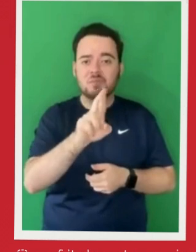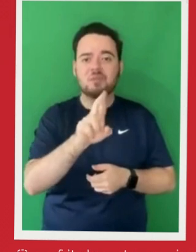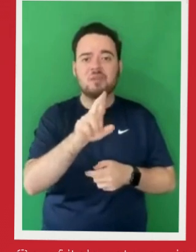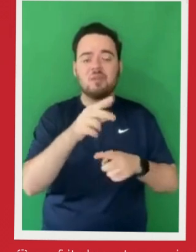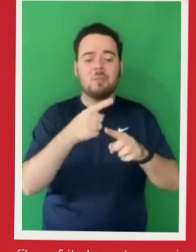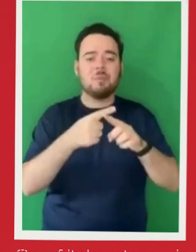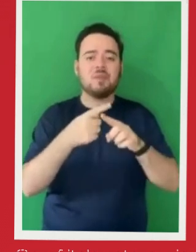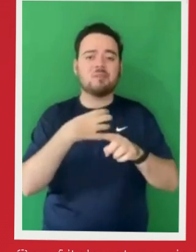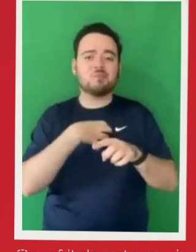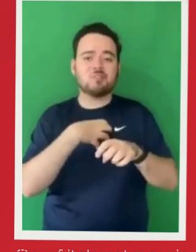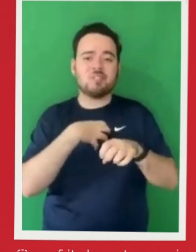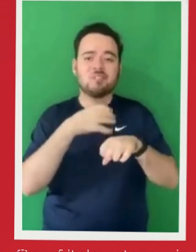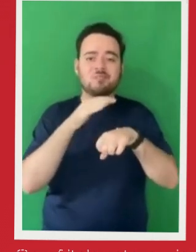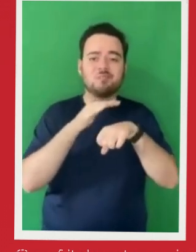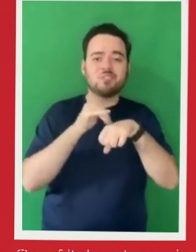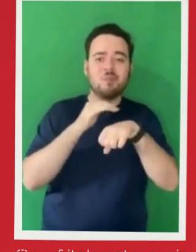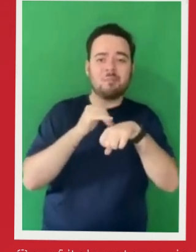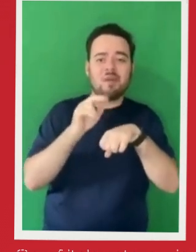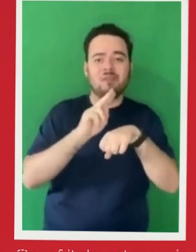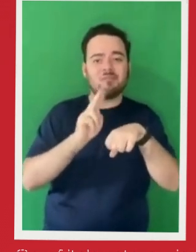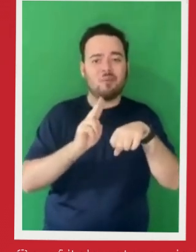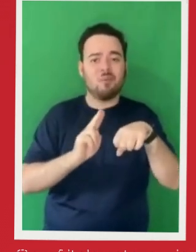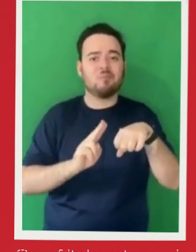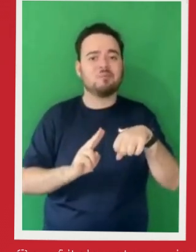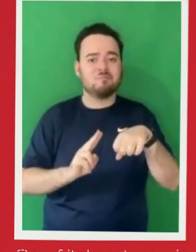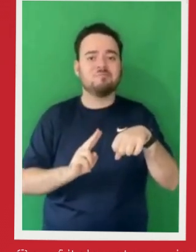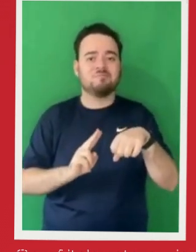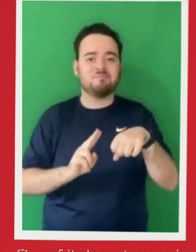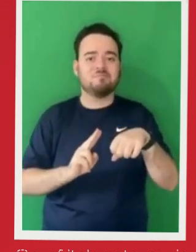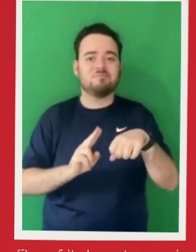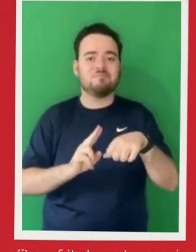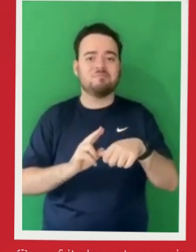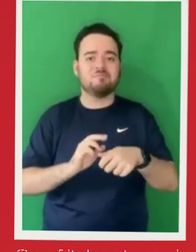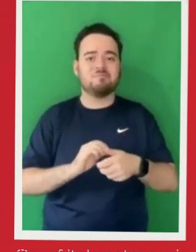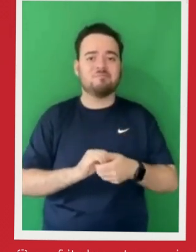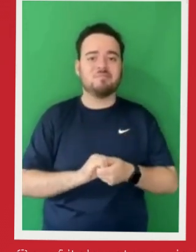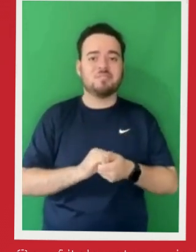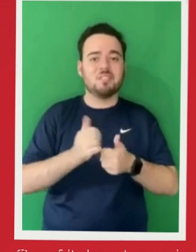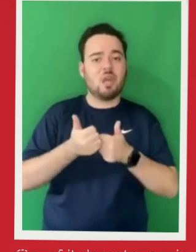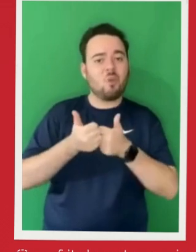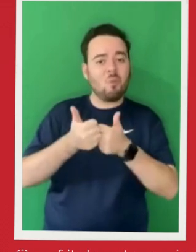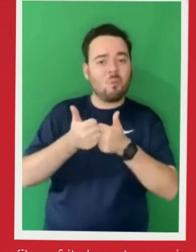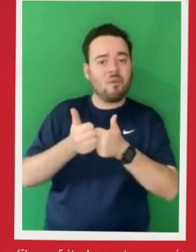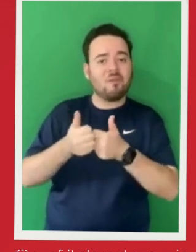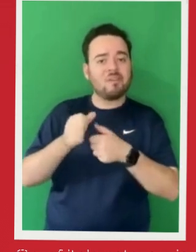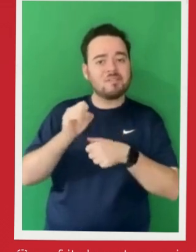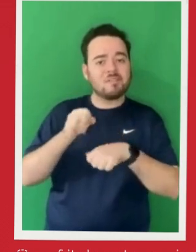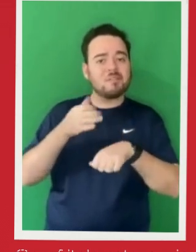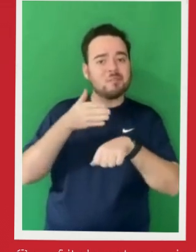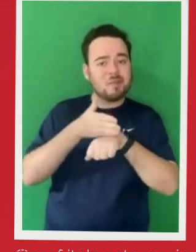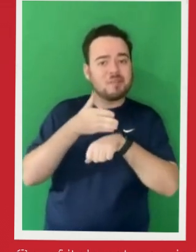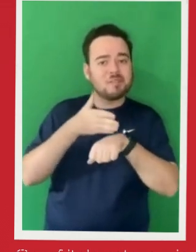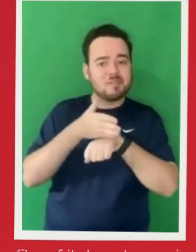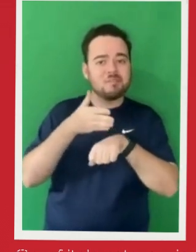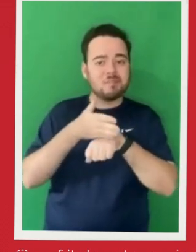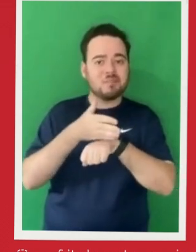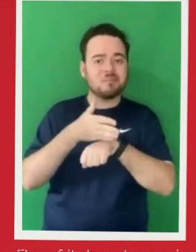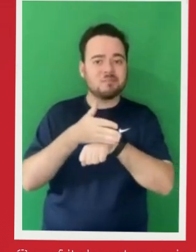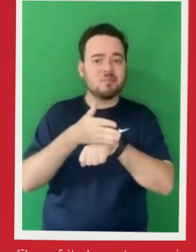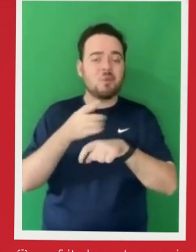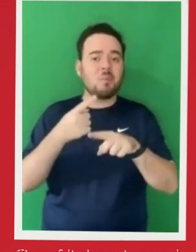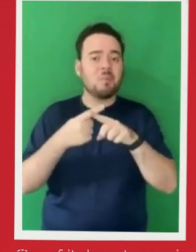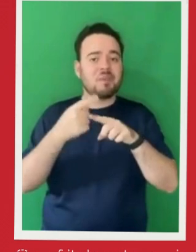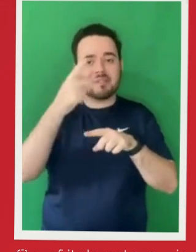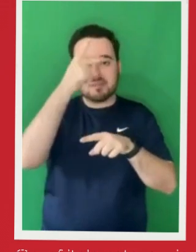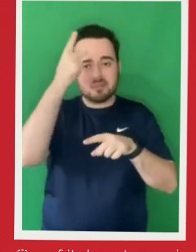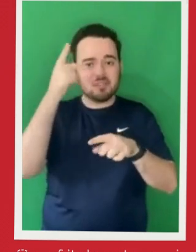vocês precisam responder, gente, porque essa é a forma da gente fazer a chamada, que é o acompanhar se